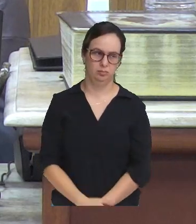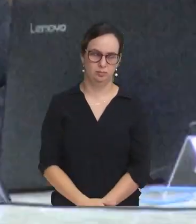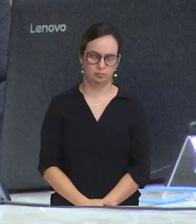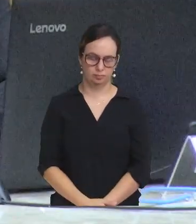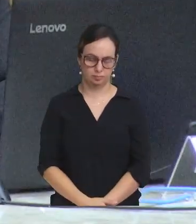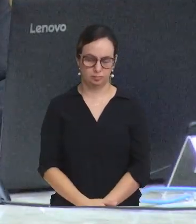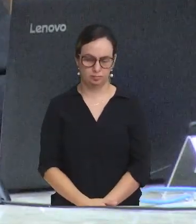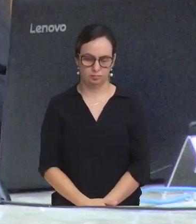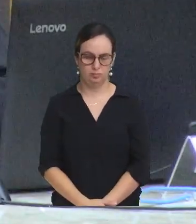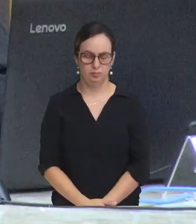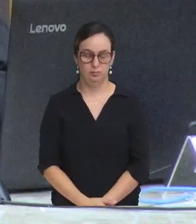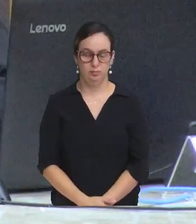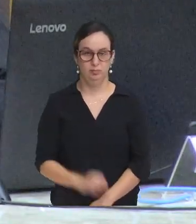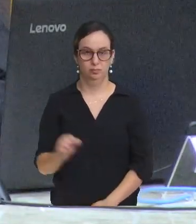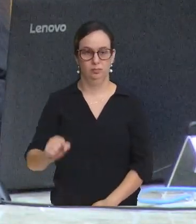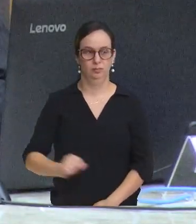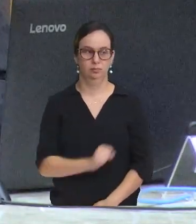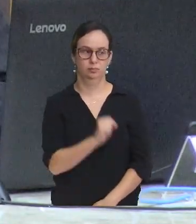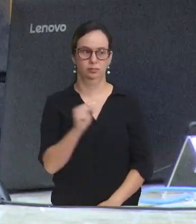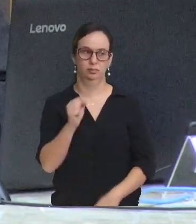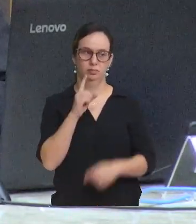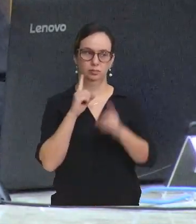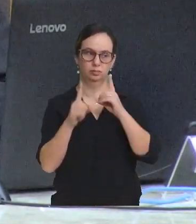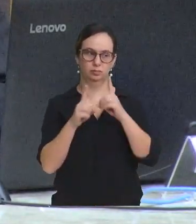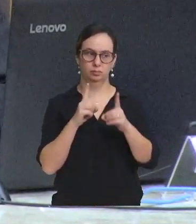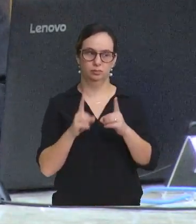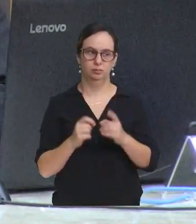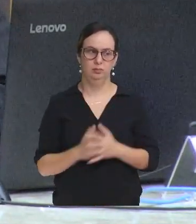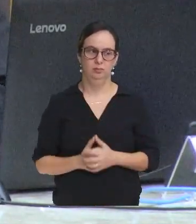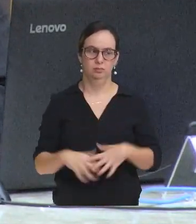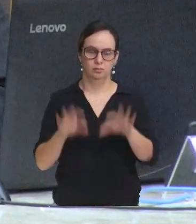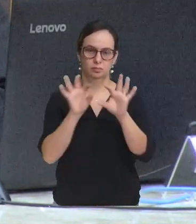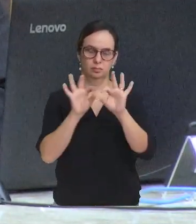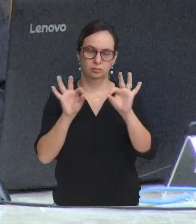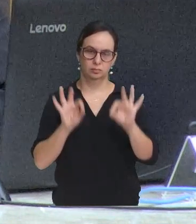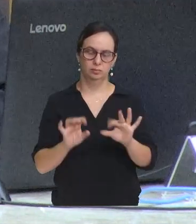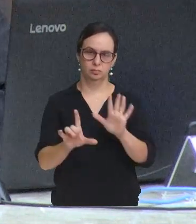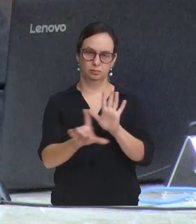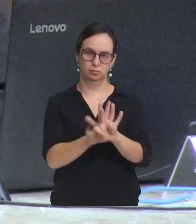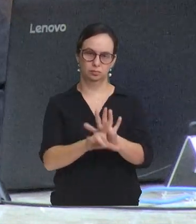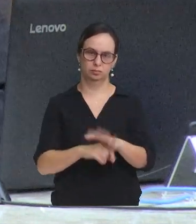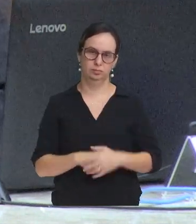Continua em discussão o projeto de lei número